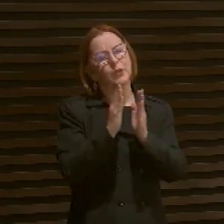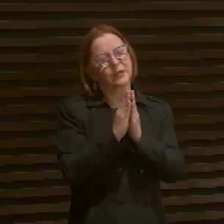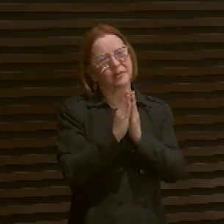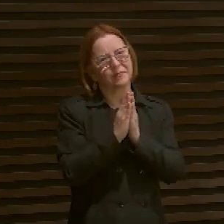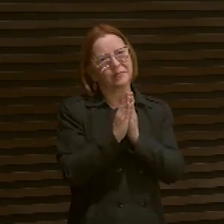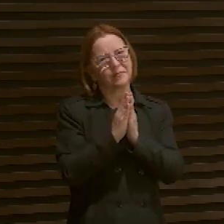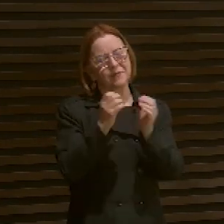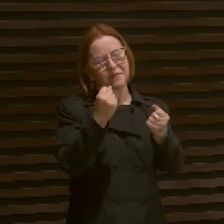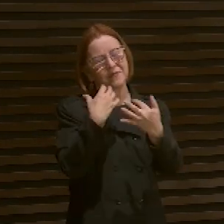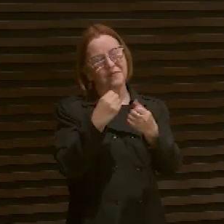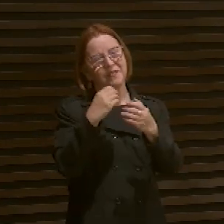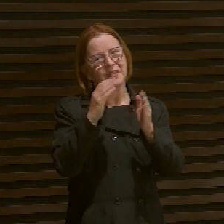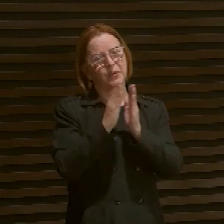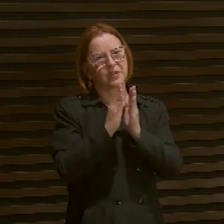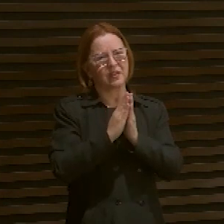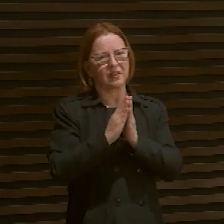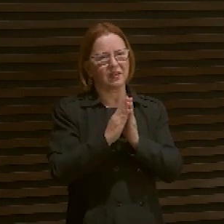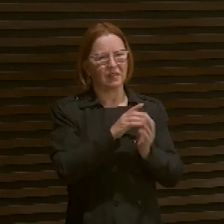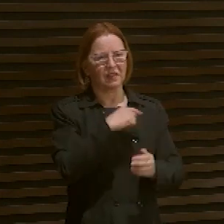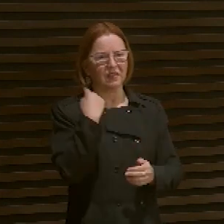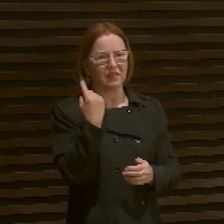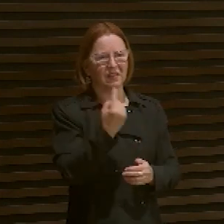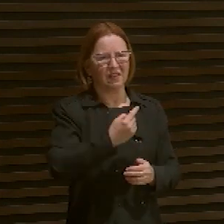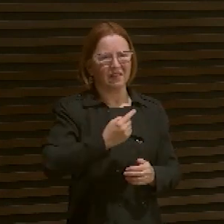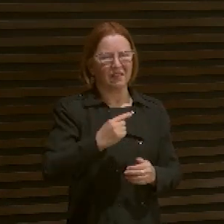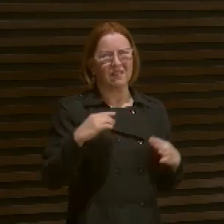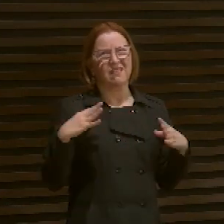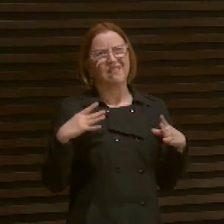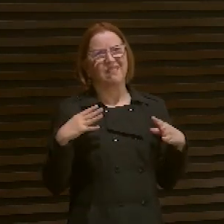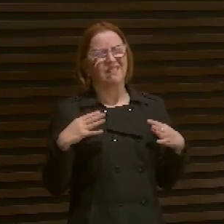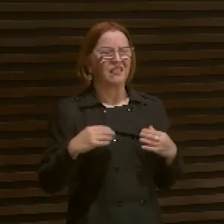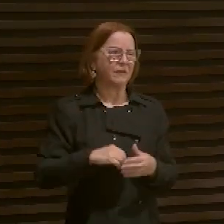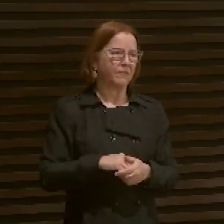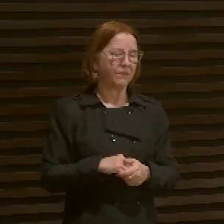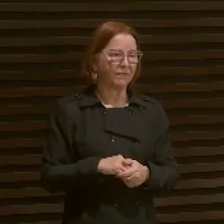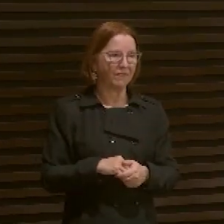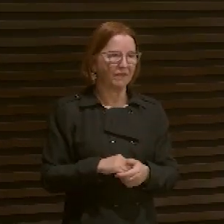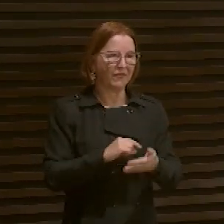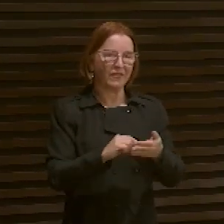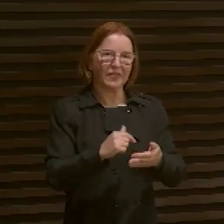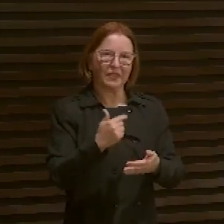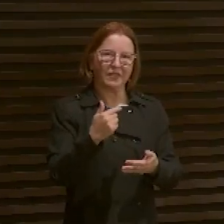Ensina-nos a orar. Quão negligentes nós somos nesse quesito. Verso 24.